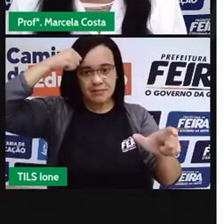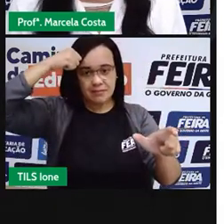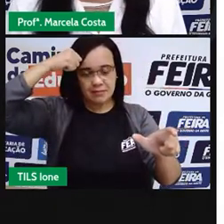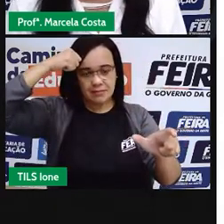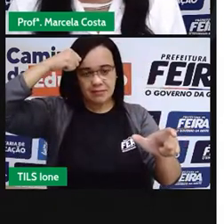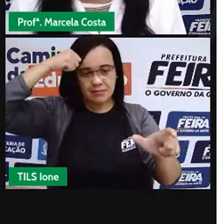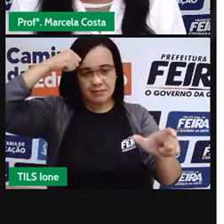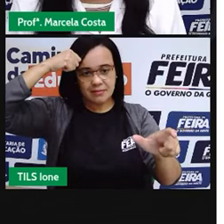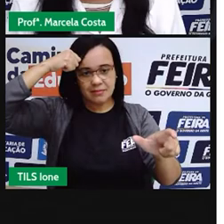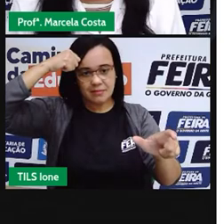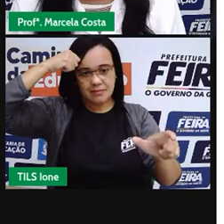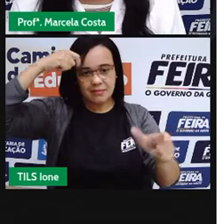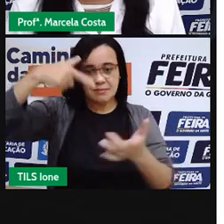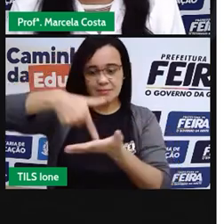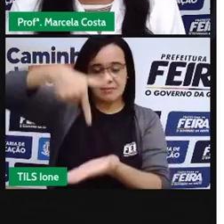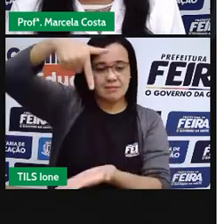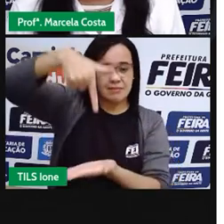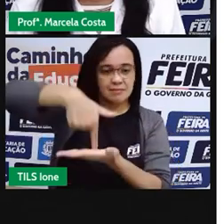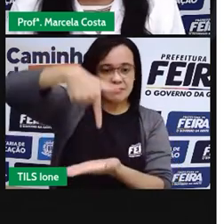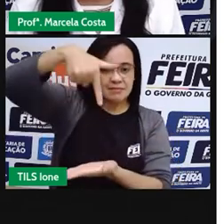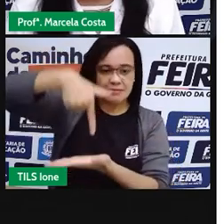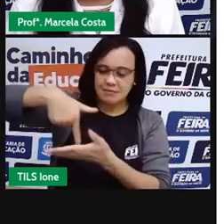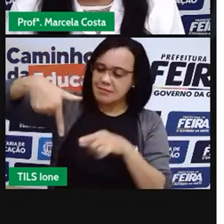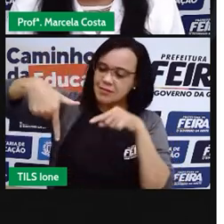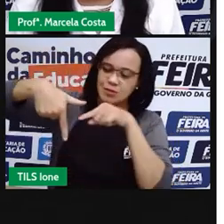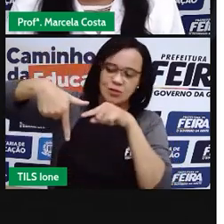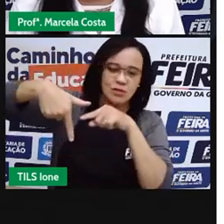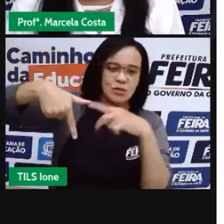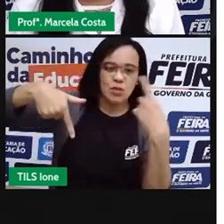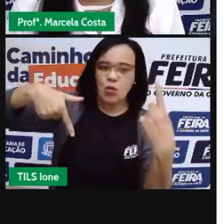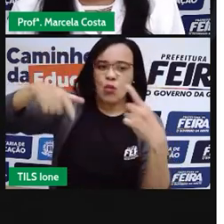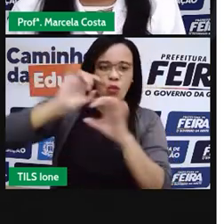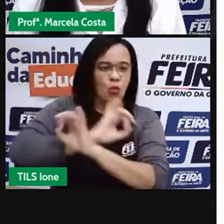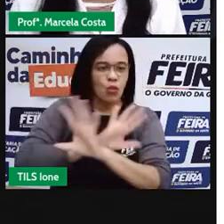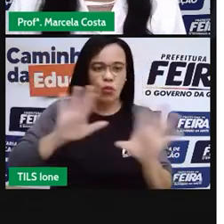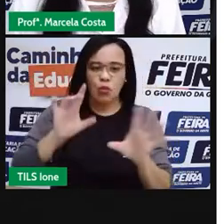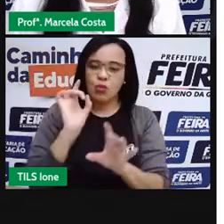É um personagem que tem uma perna só.